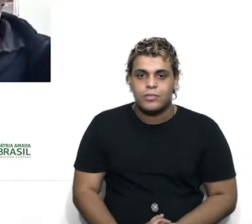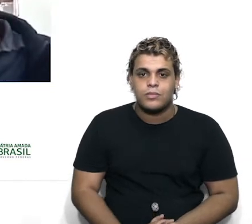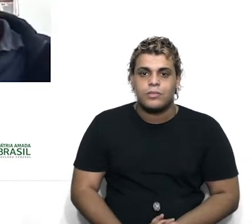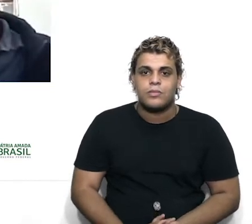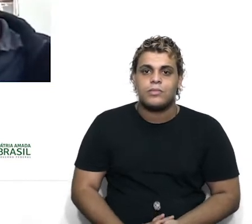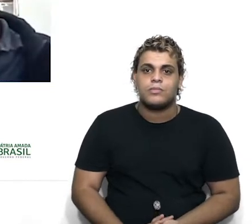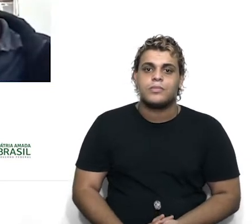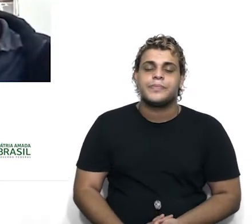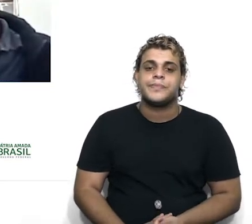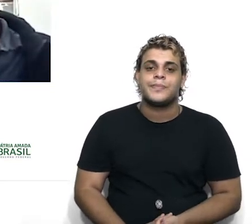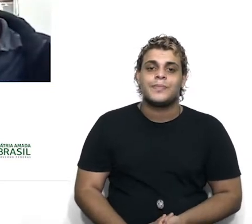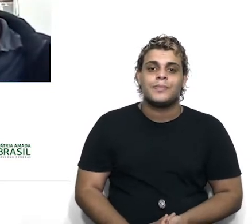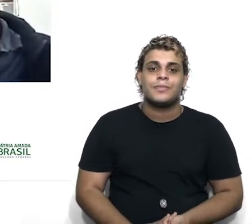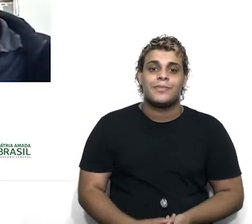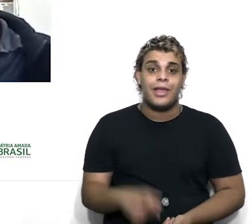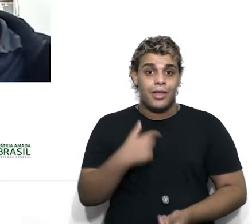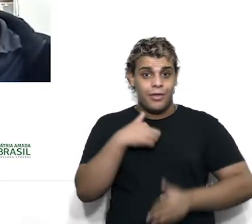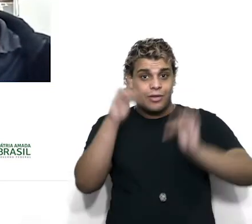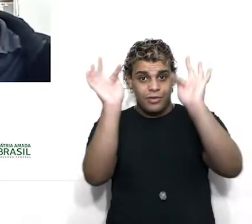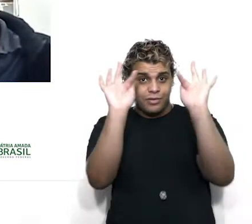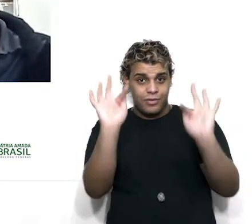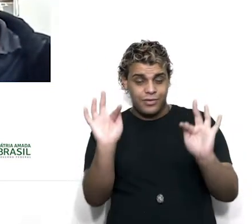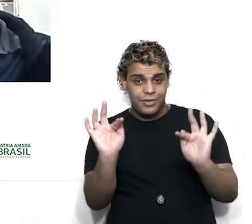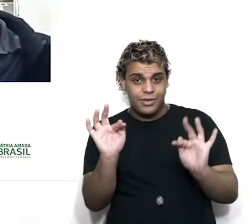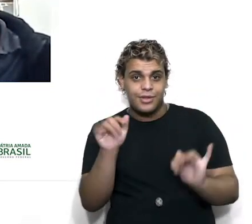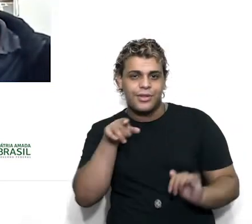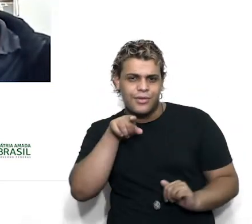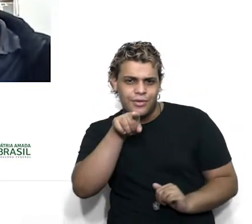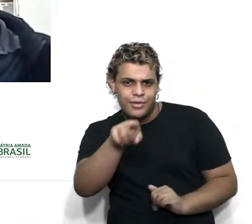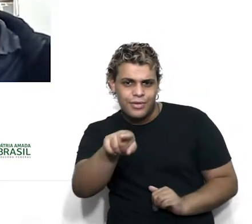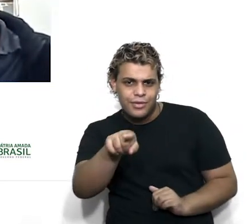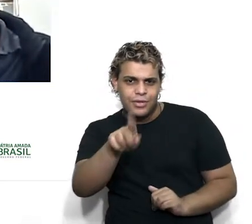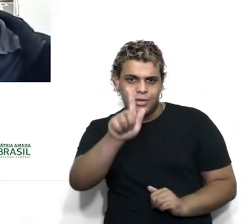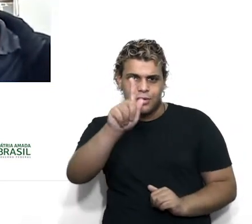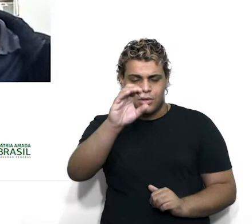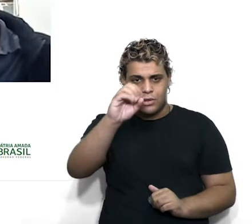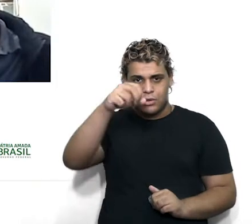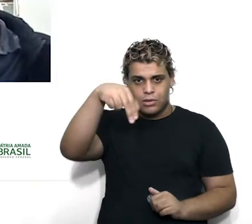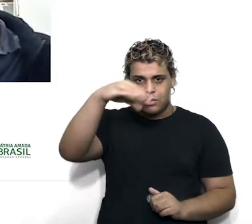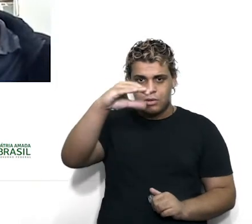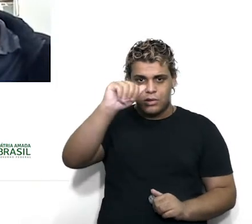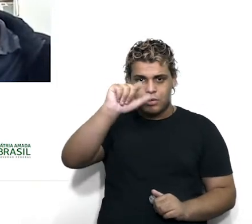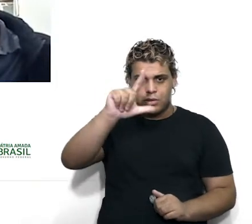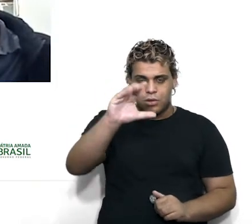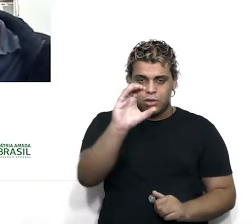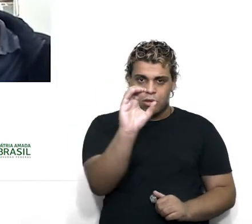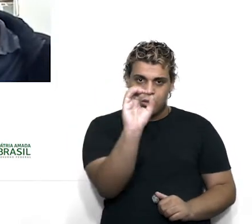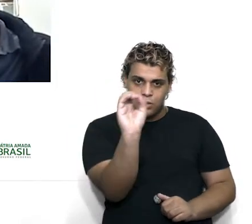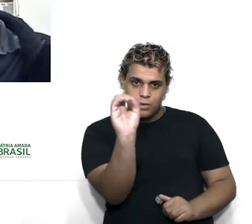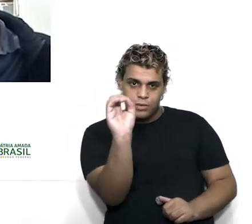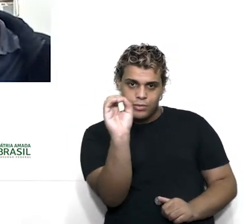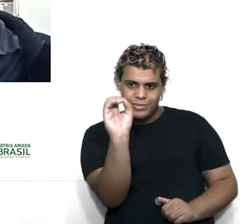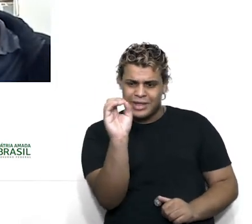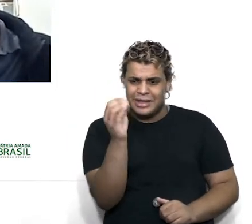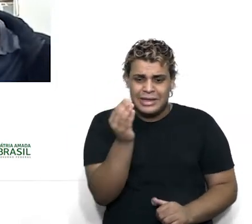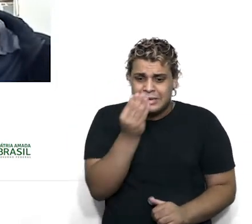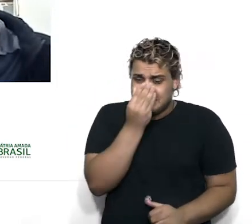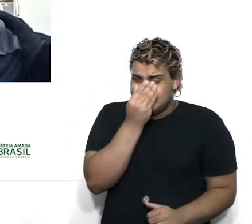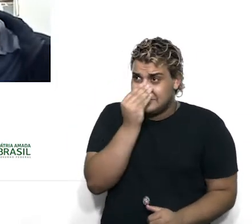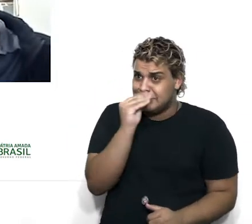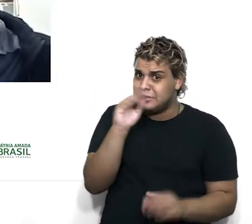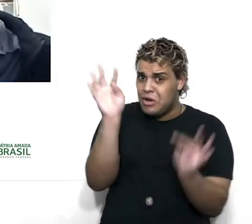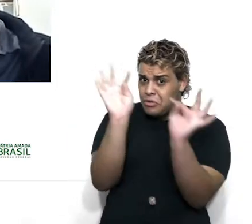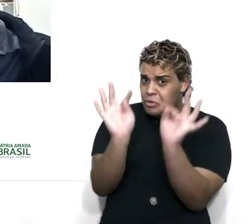qualquer forma, eu fico muito feliz que você, Gonçalo Tavares, que é uma das pessoas mais avessas da tecnologia que eu conheci na vida,